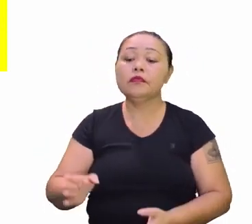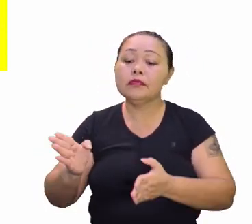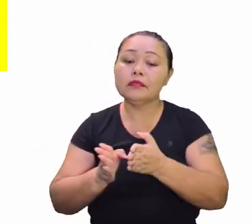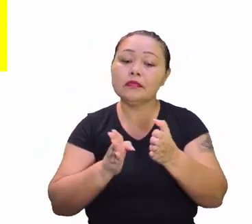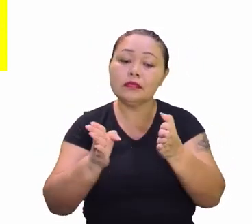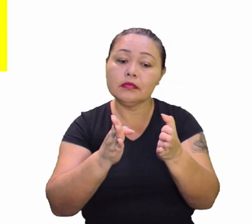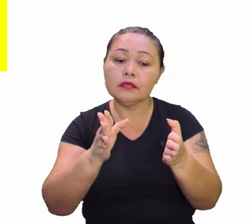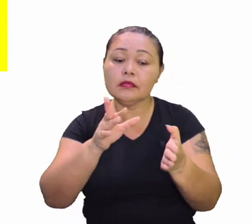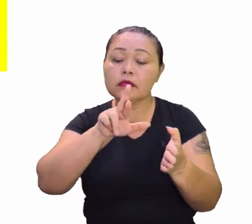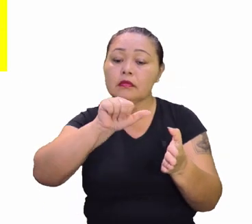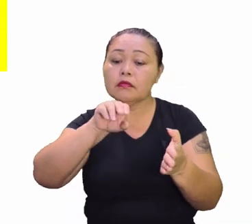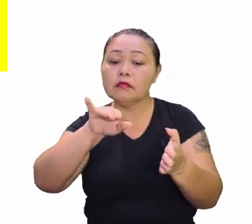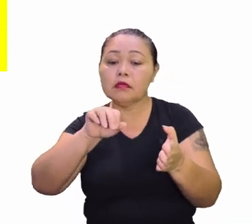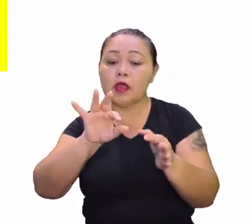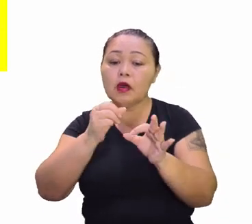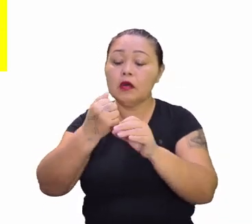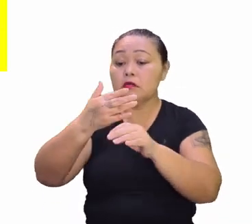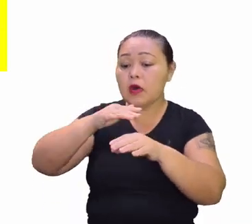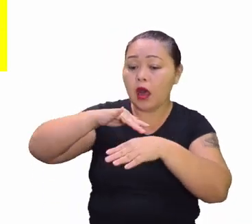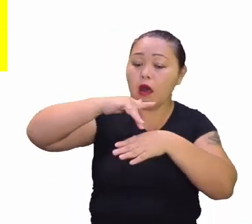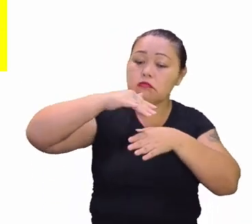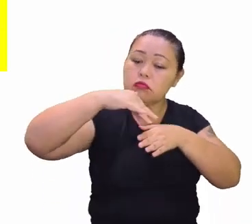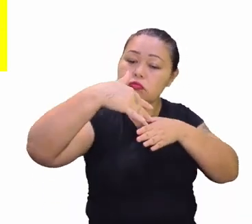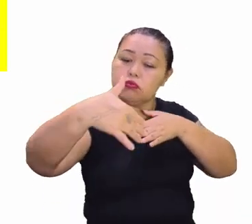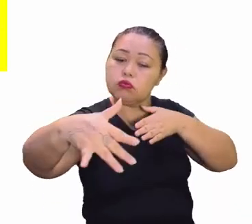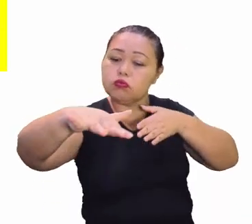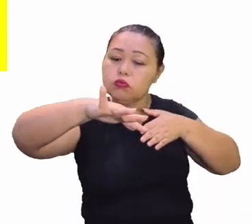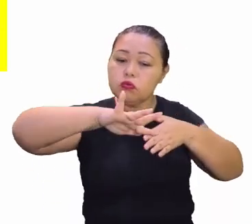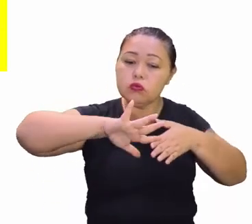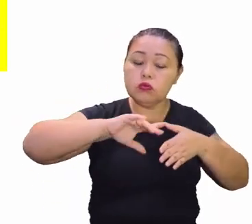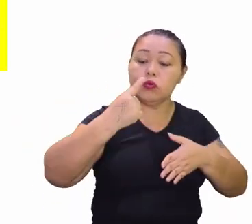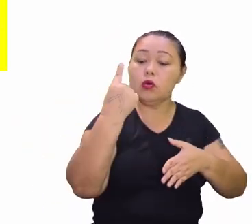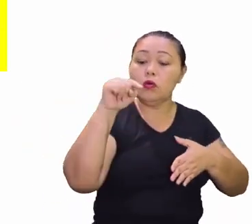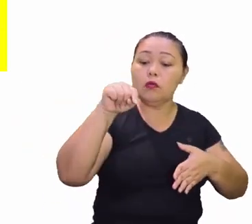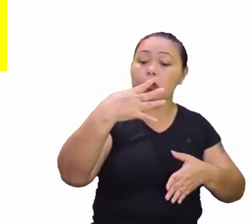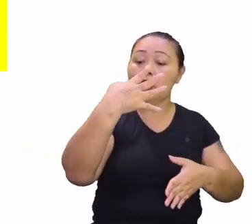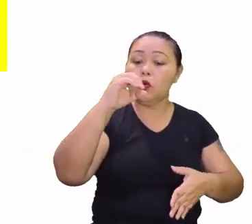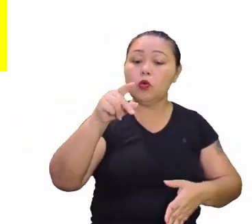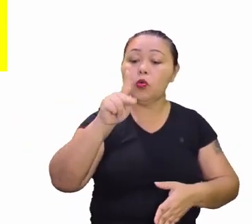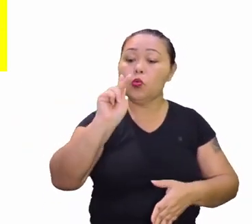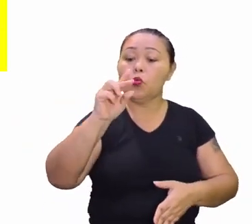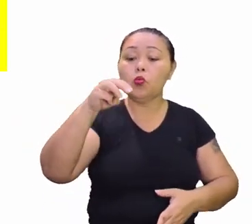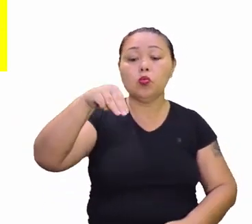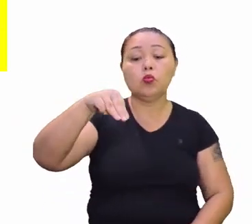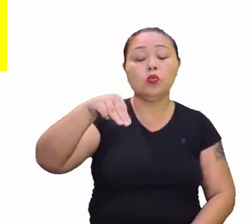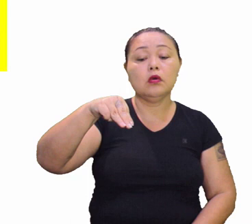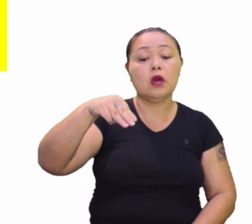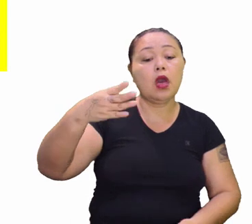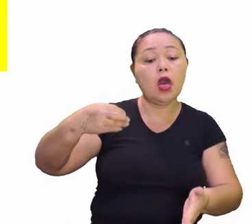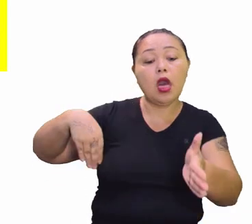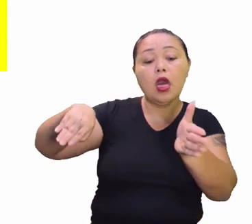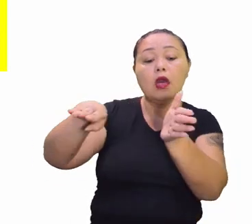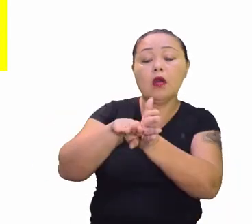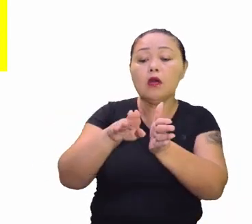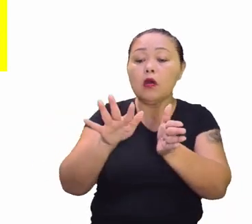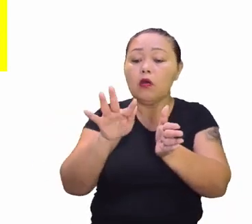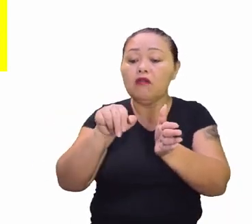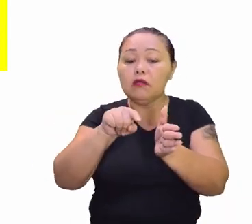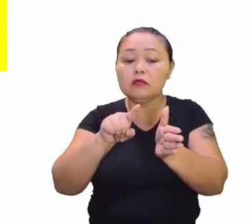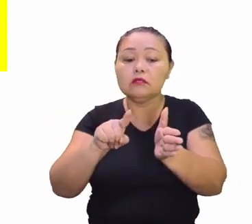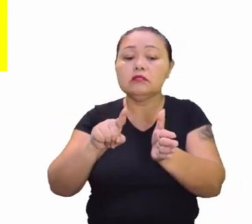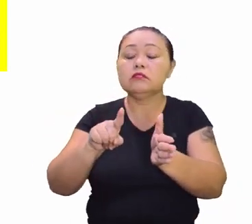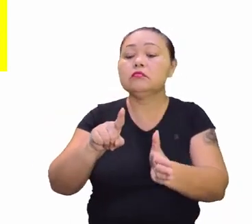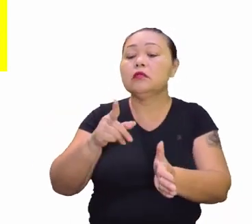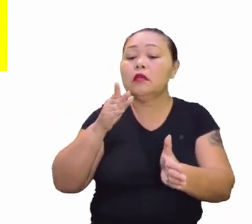rio Roosevelt, a extensão é de aproximadamente 1.400 quilômetros até na foz